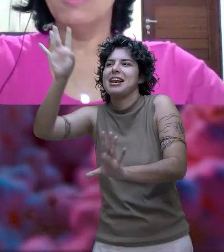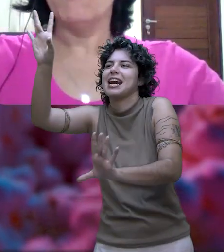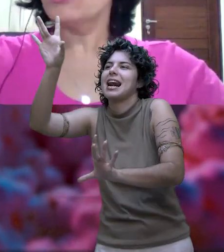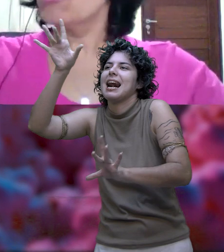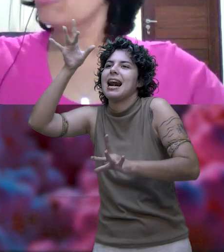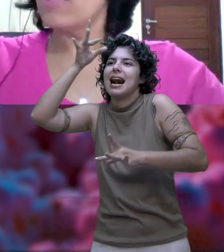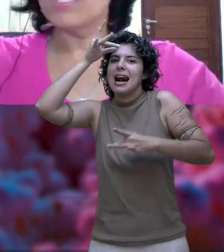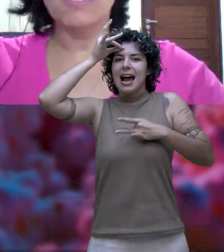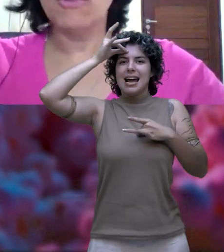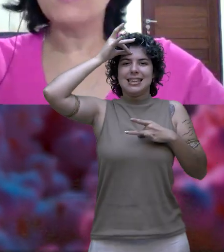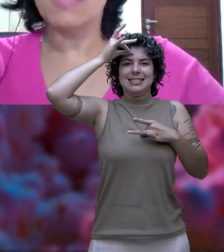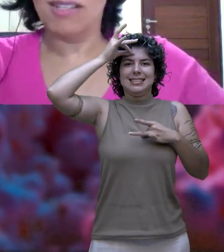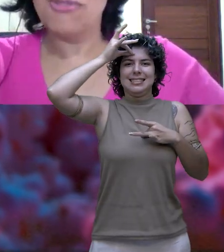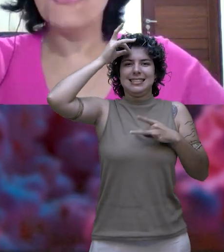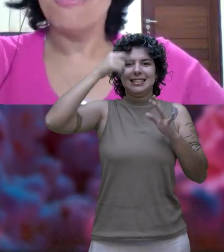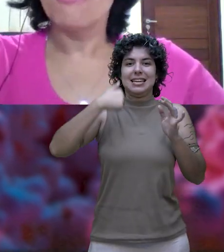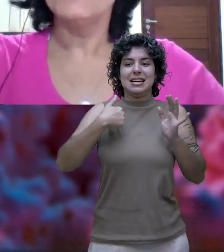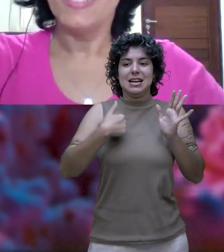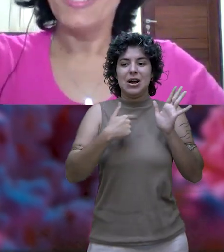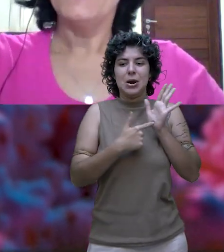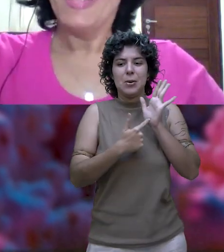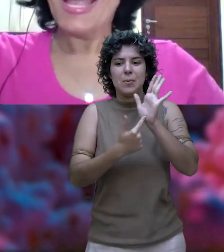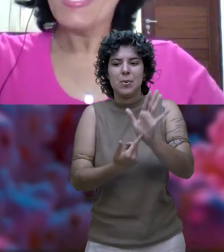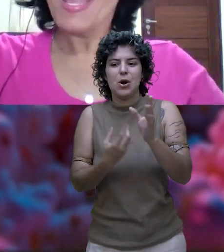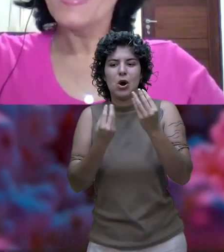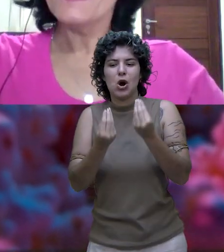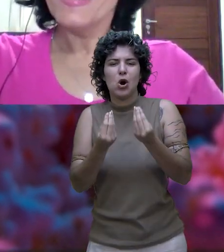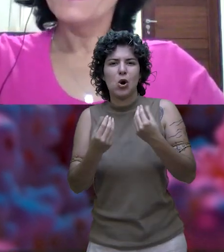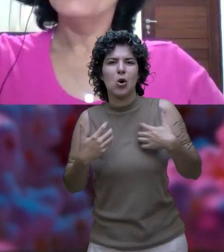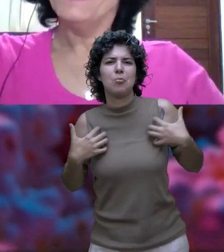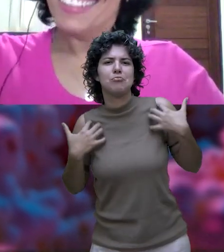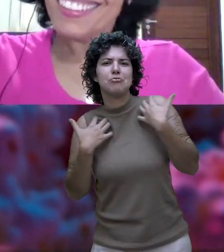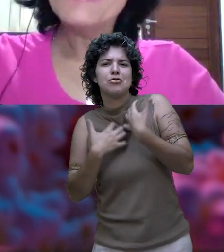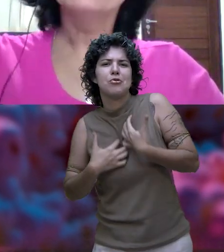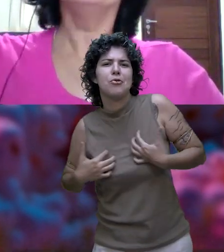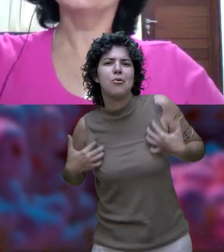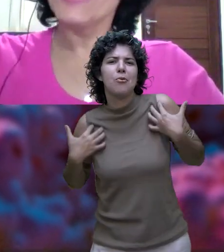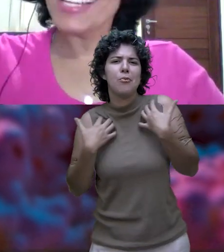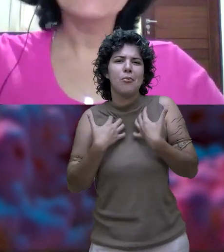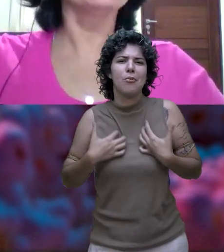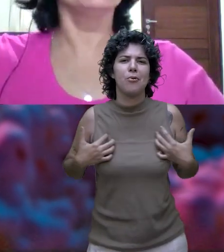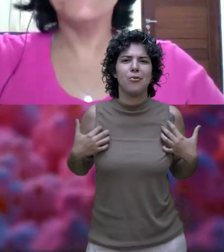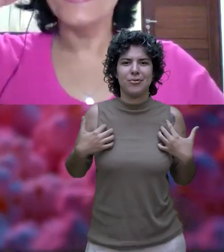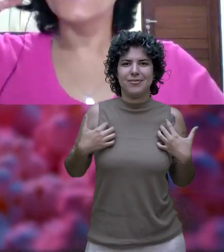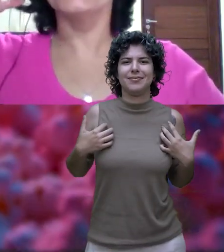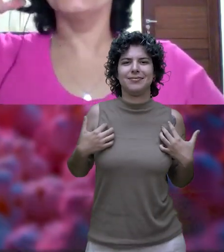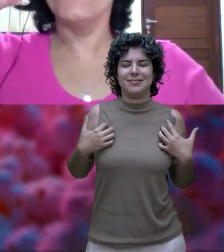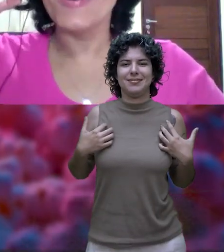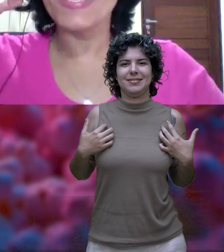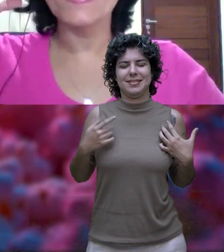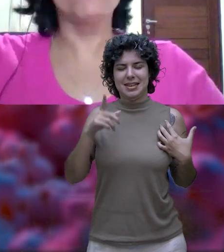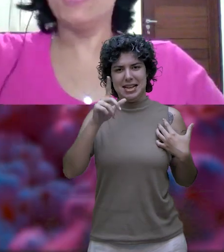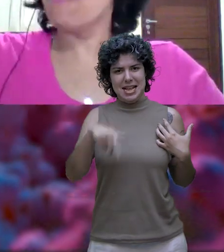incomoda pessoas que Sudestino. não são... Tu fez o sudestino. O sudestino. Eu falei, por